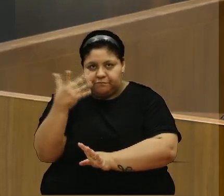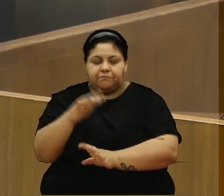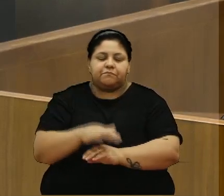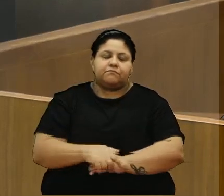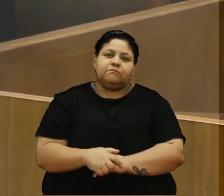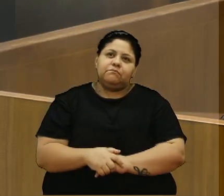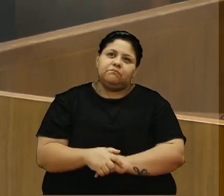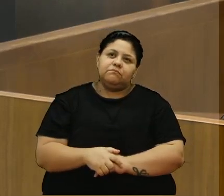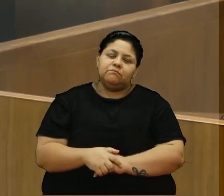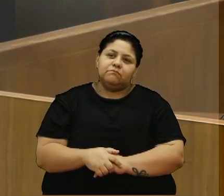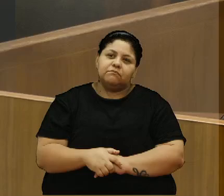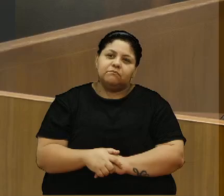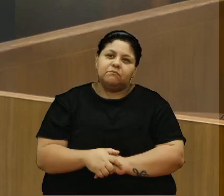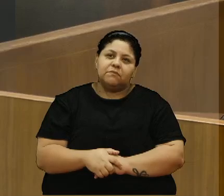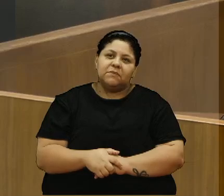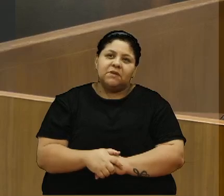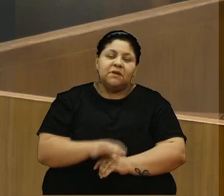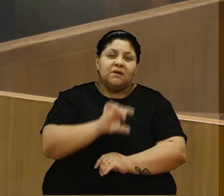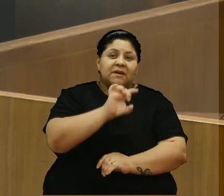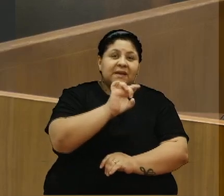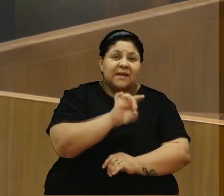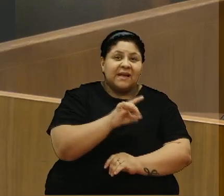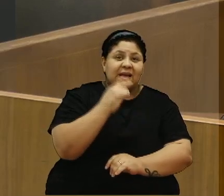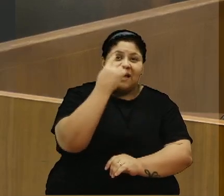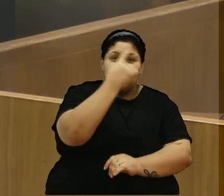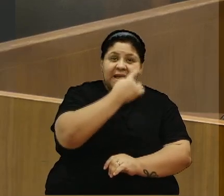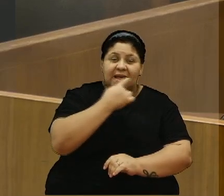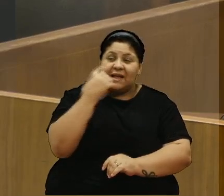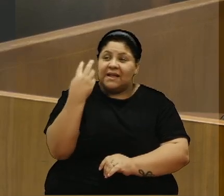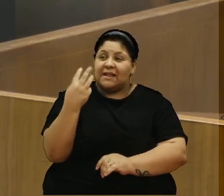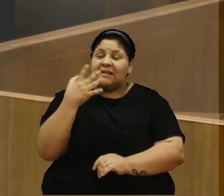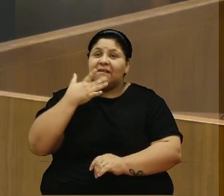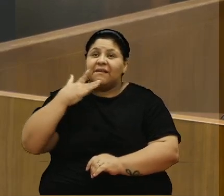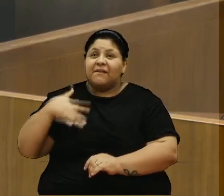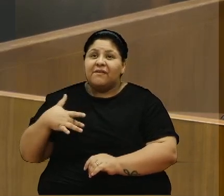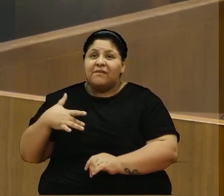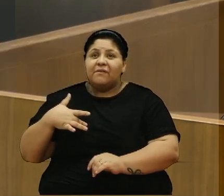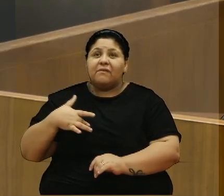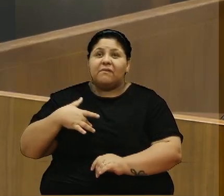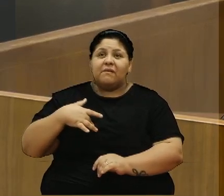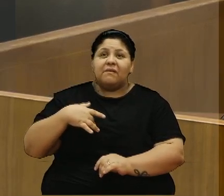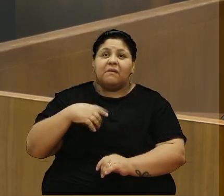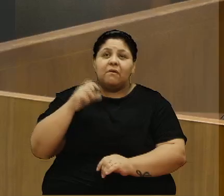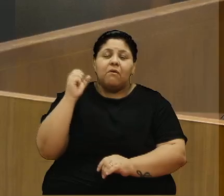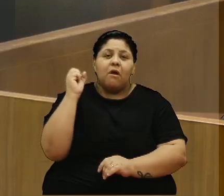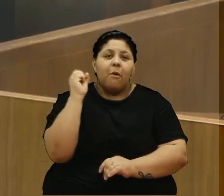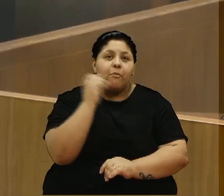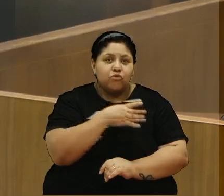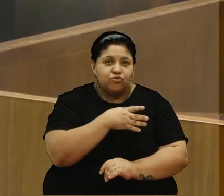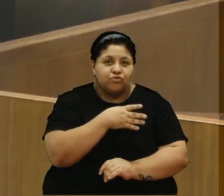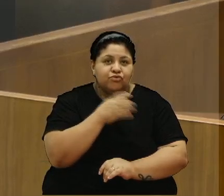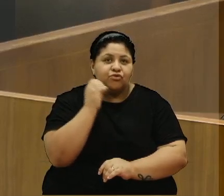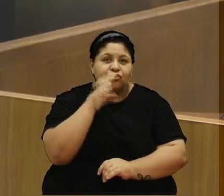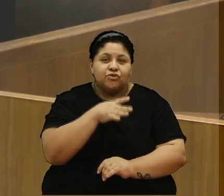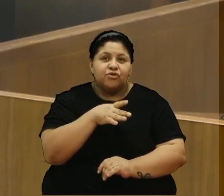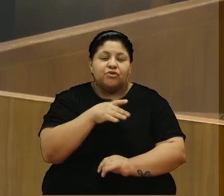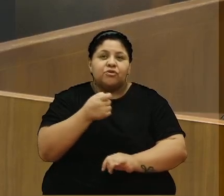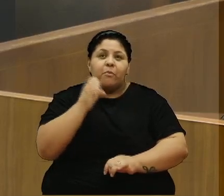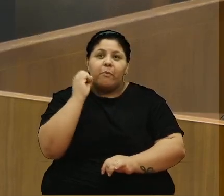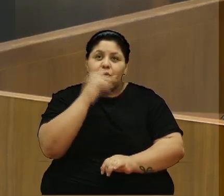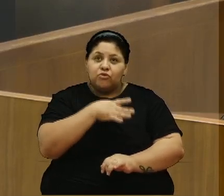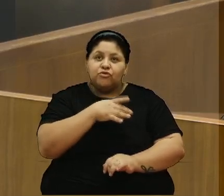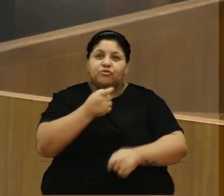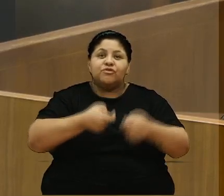enfim. E a cada hora, 3 crianças são vítimas de abuso sexual no nosso